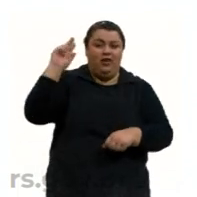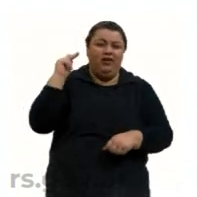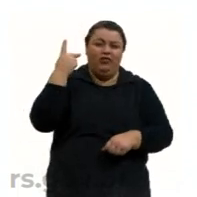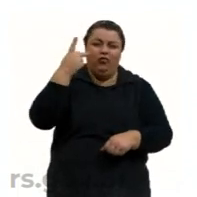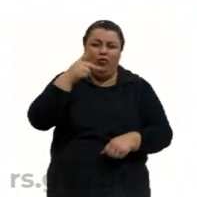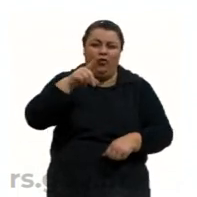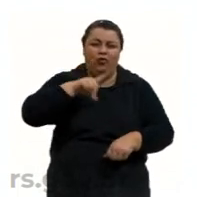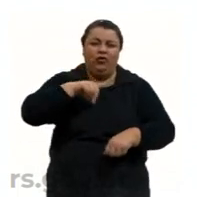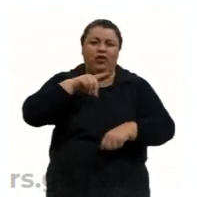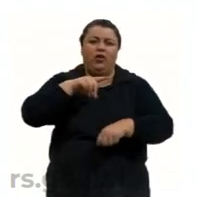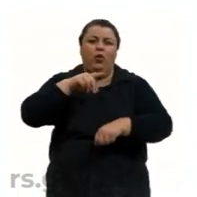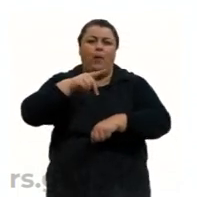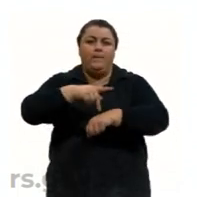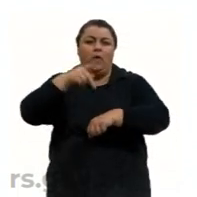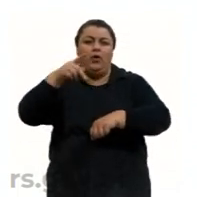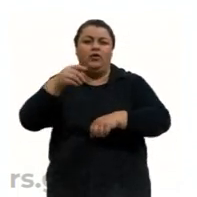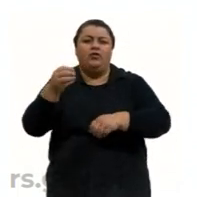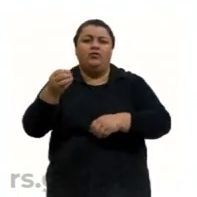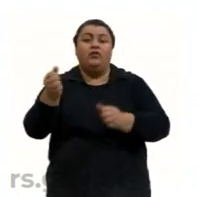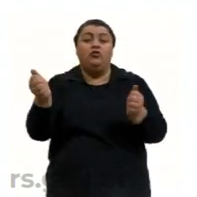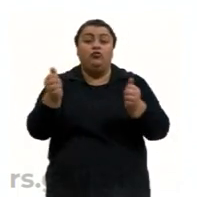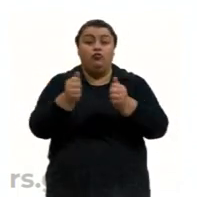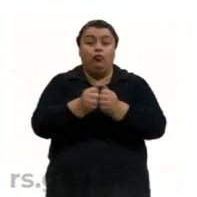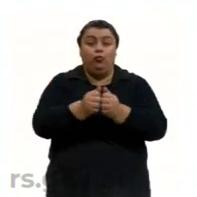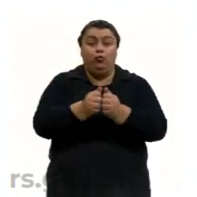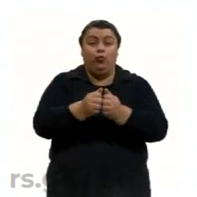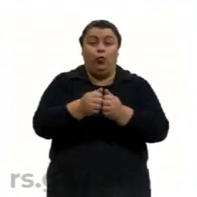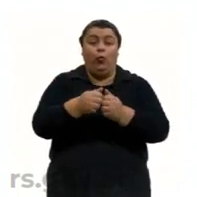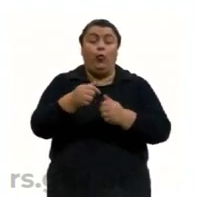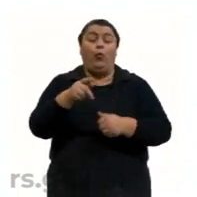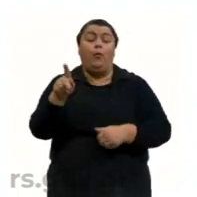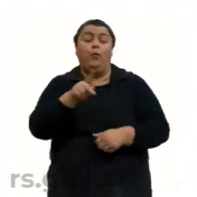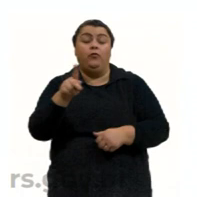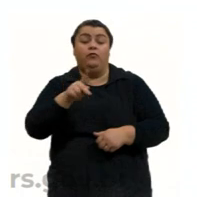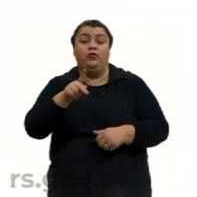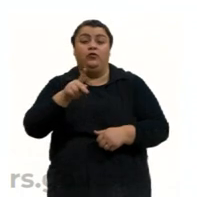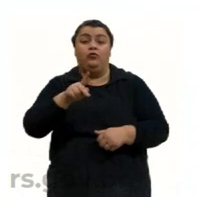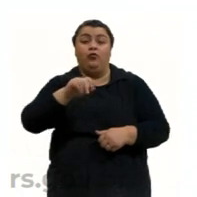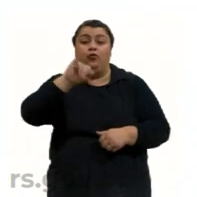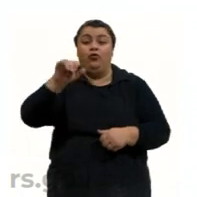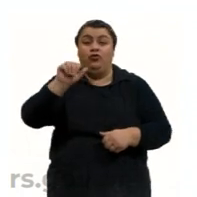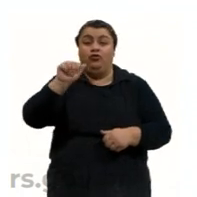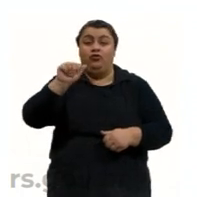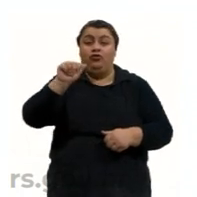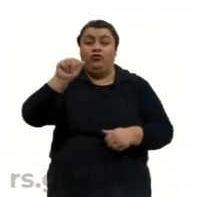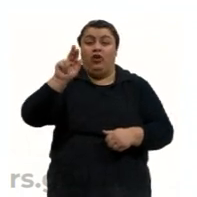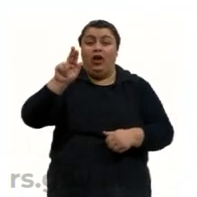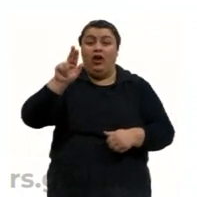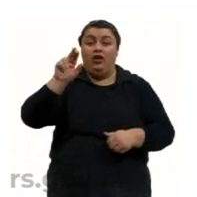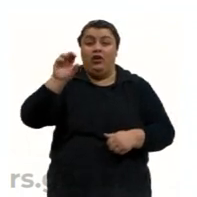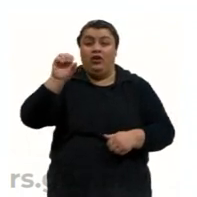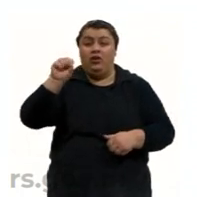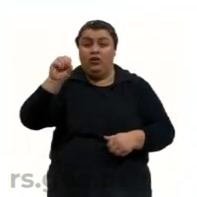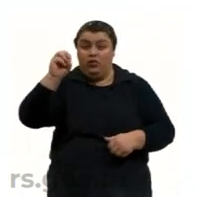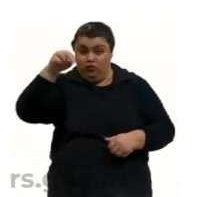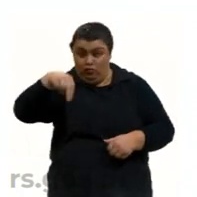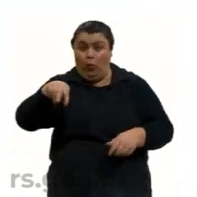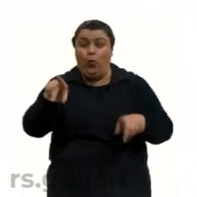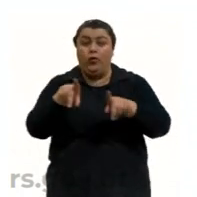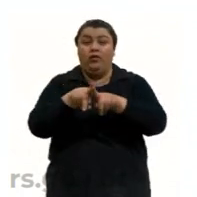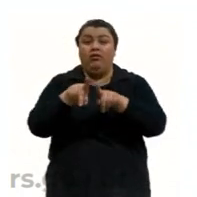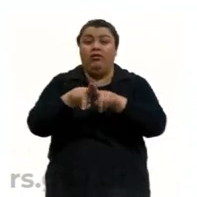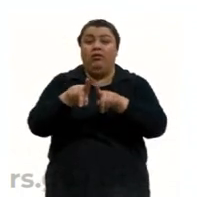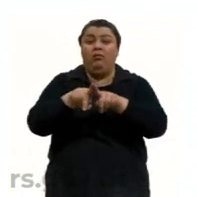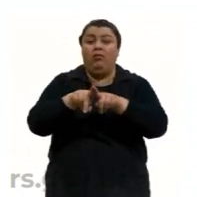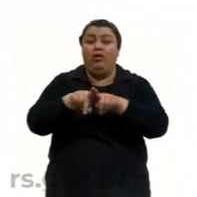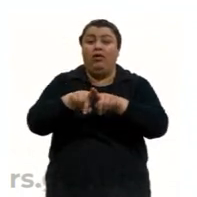tem o pós-graduação e junto comigo está o professor já em São Paulo que é o criador Professor Jackson também a